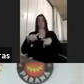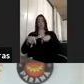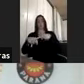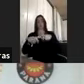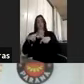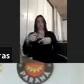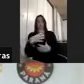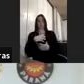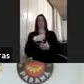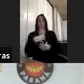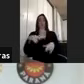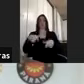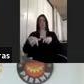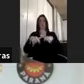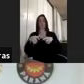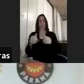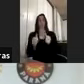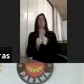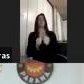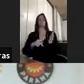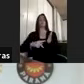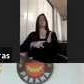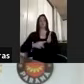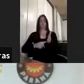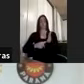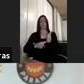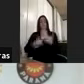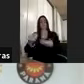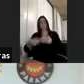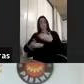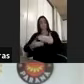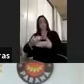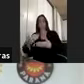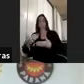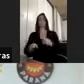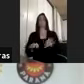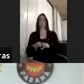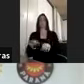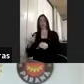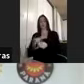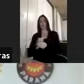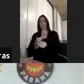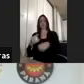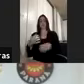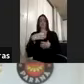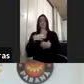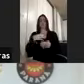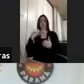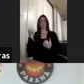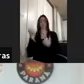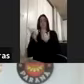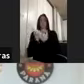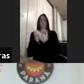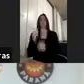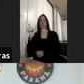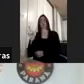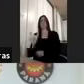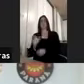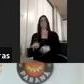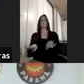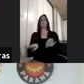o sindicato está tocando, né? Está tocando essa manifestação, essa luta, e a forma como os trabalhadores